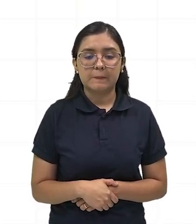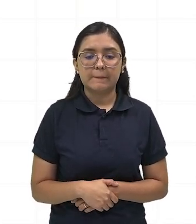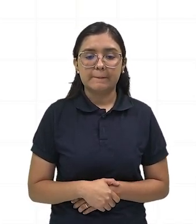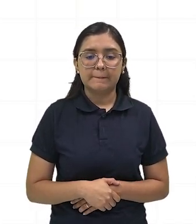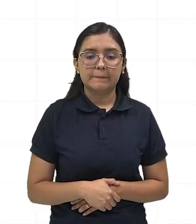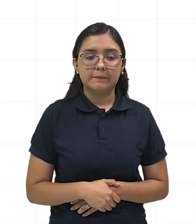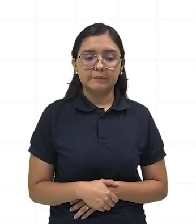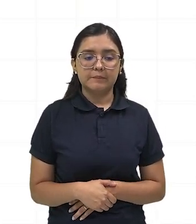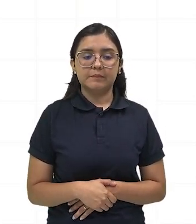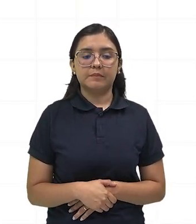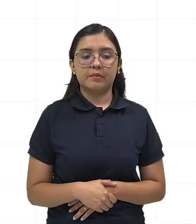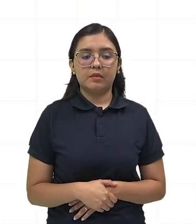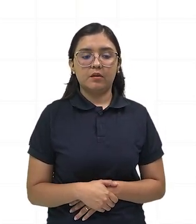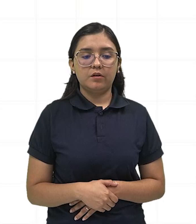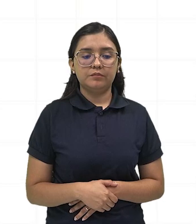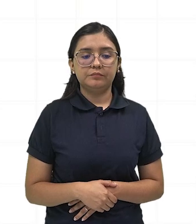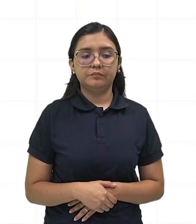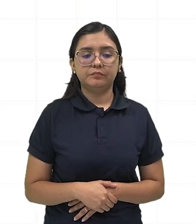Então,